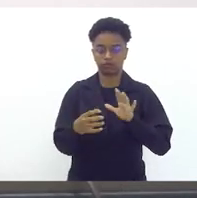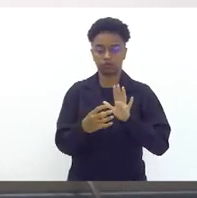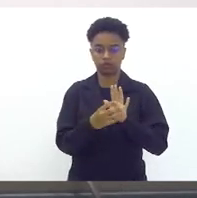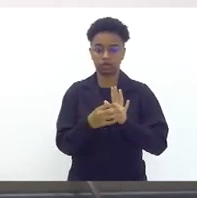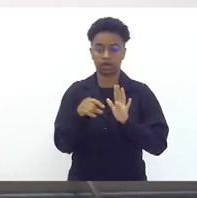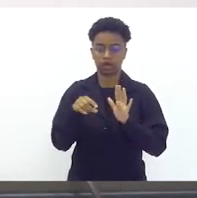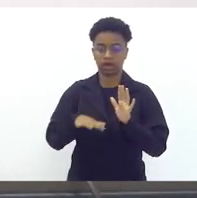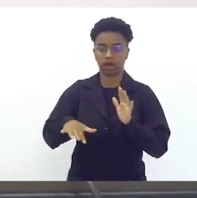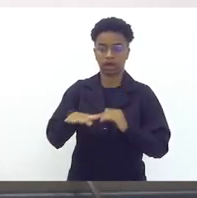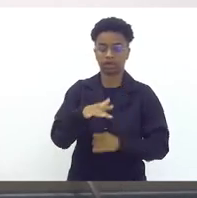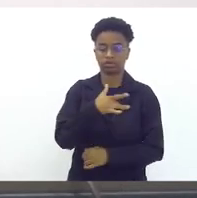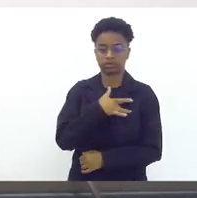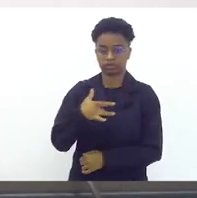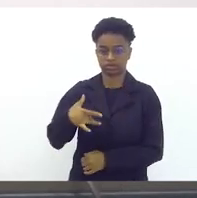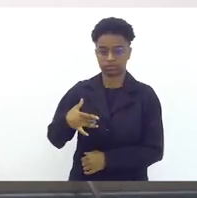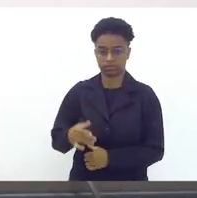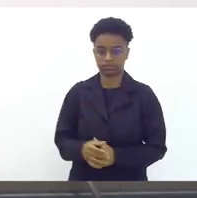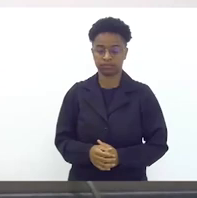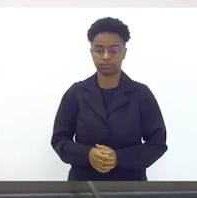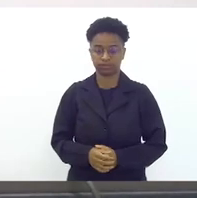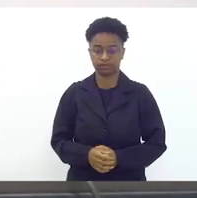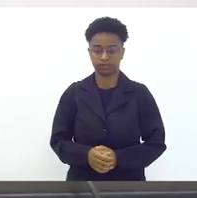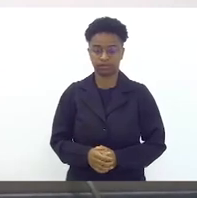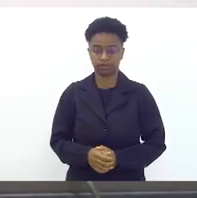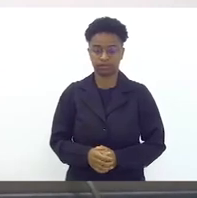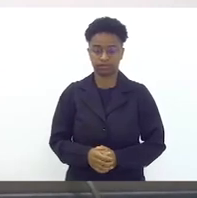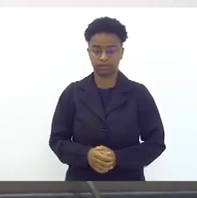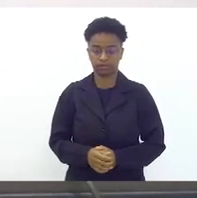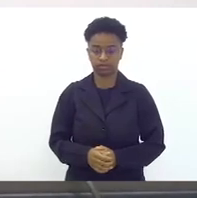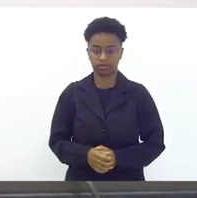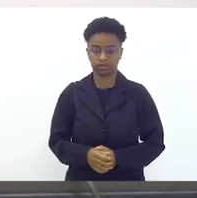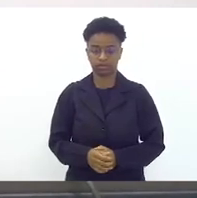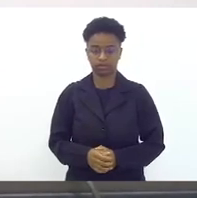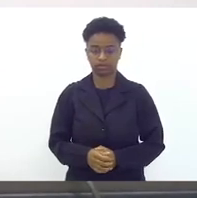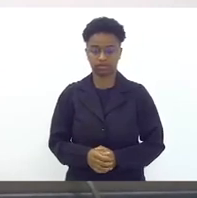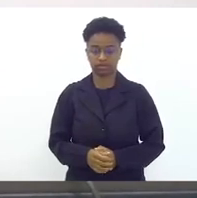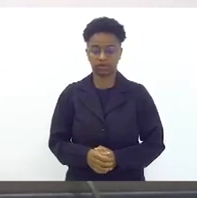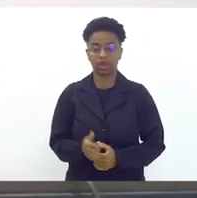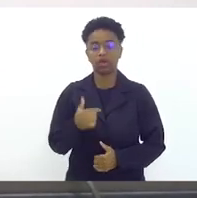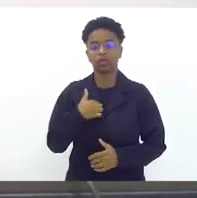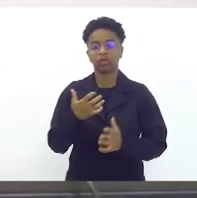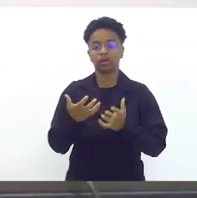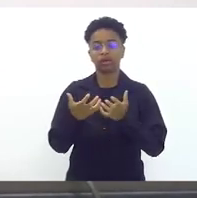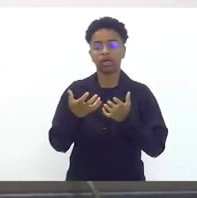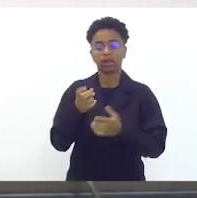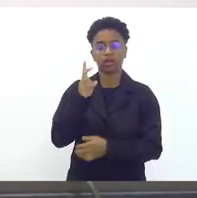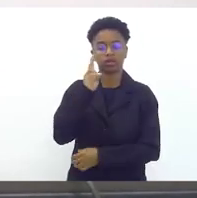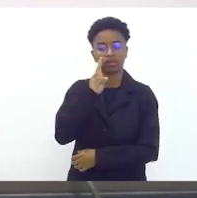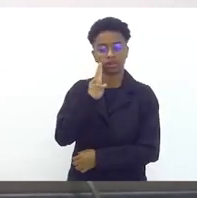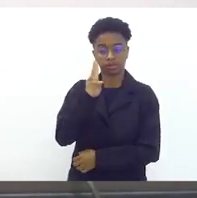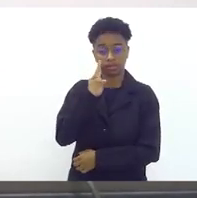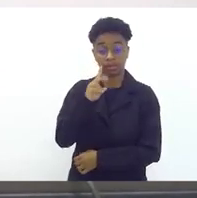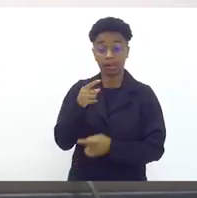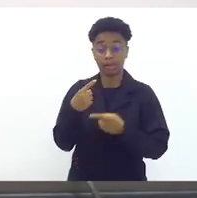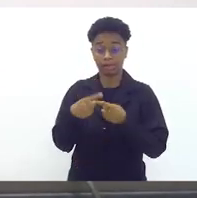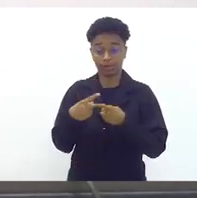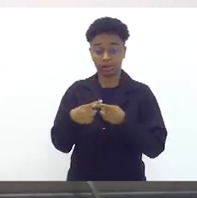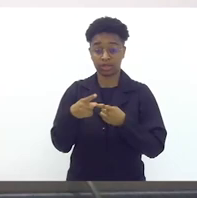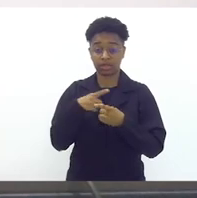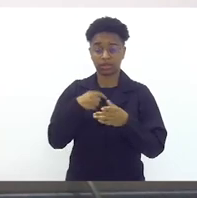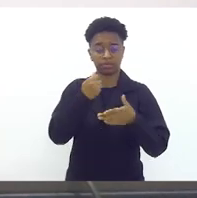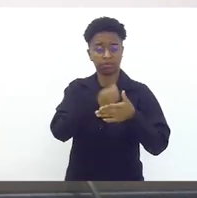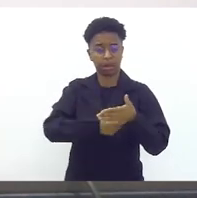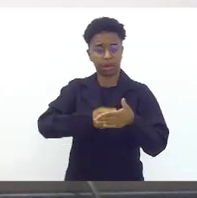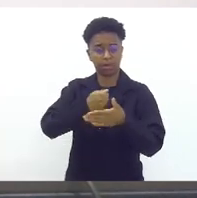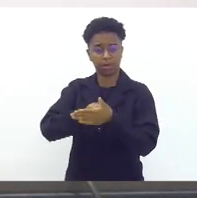da saúde. Queria só recapitular, porque, dentre tantas lutas